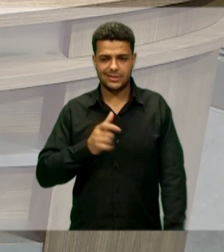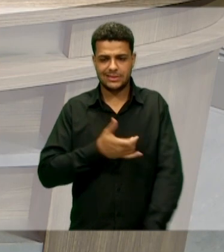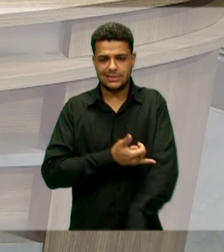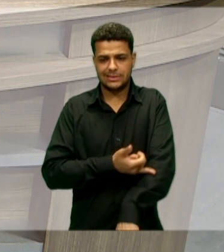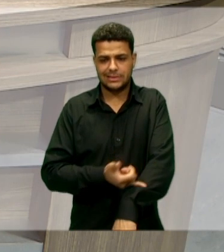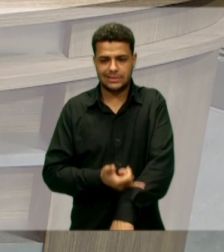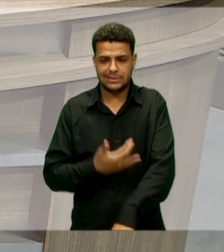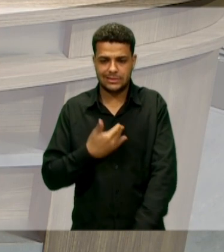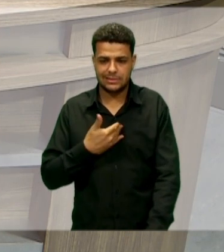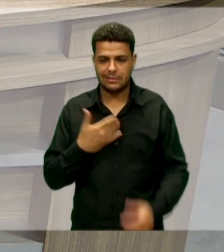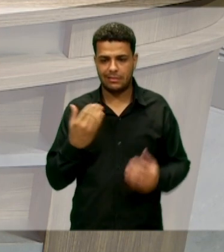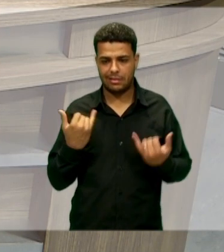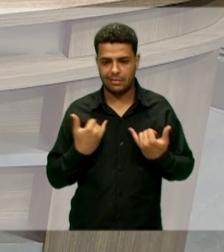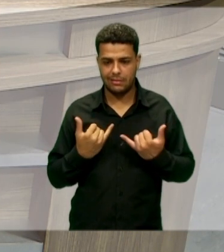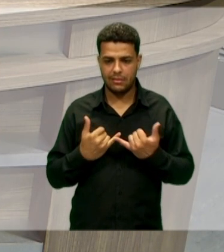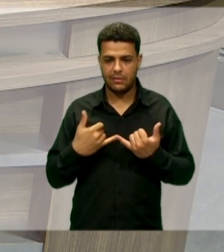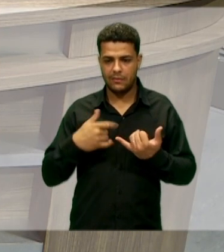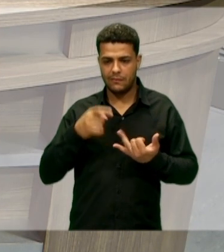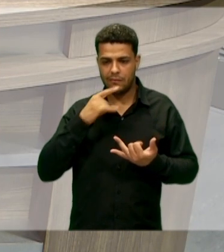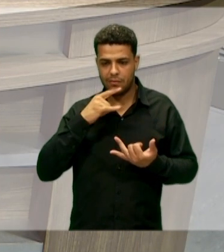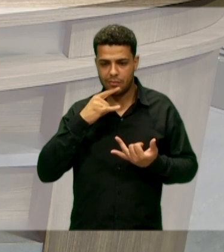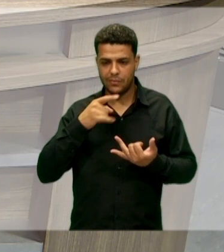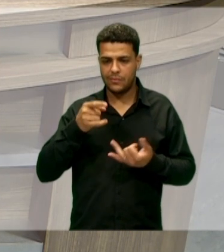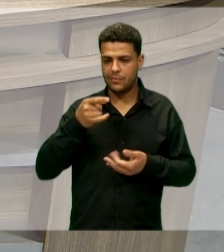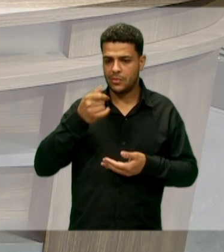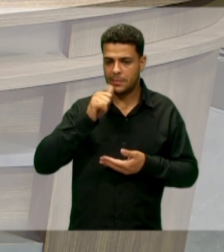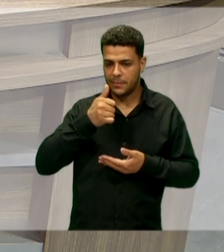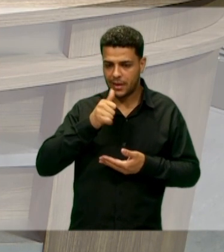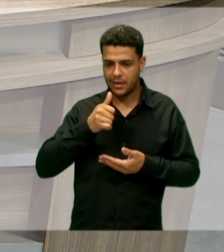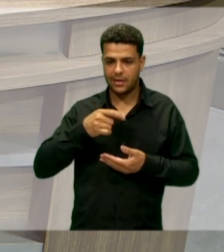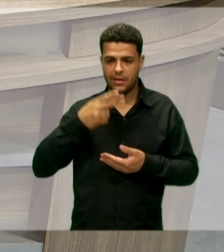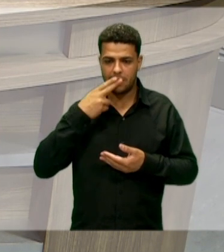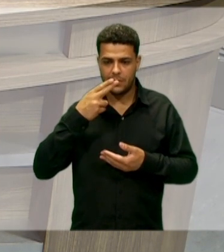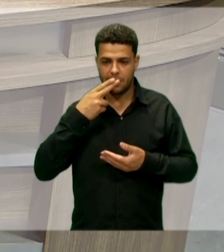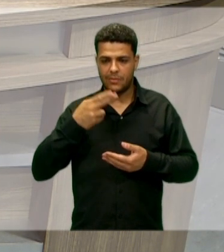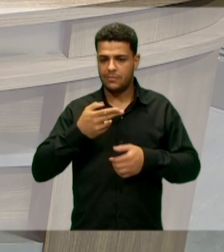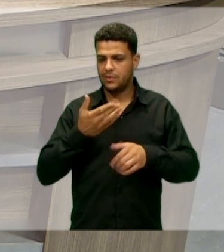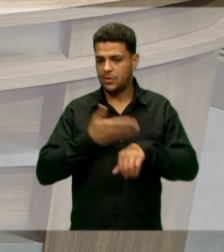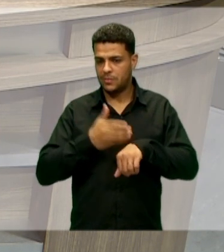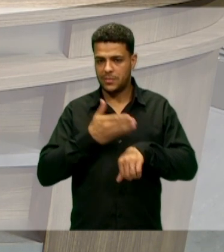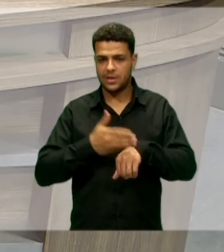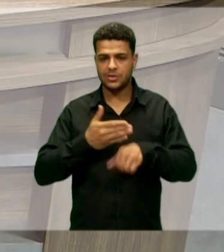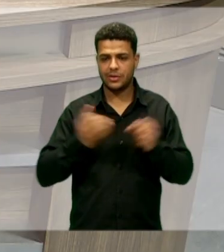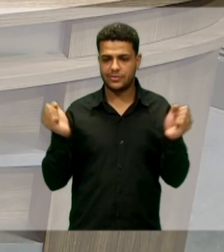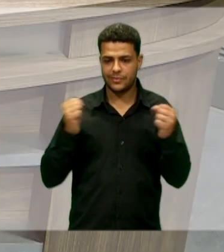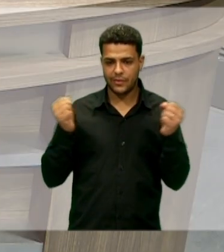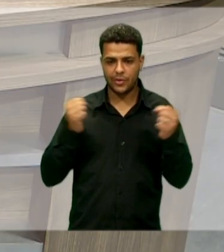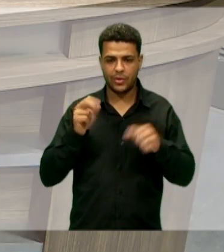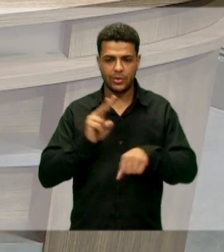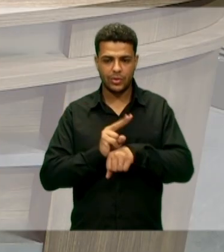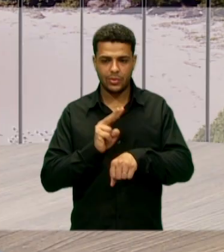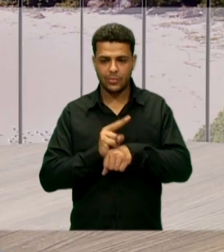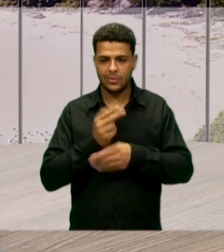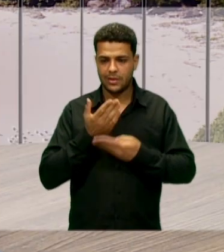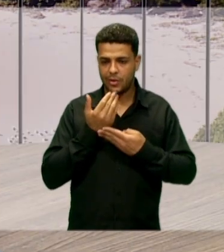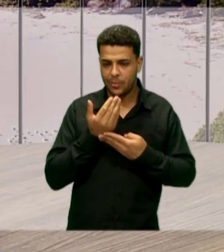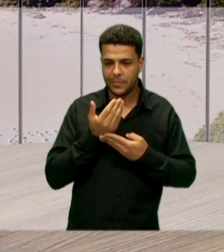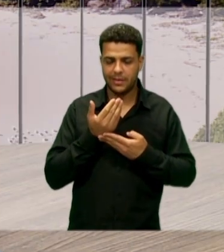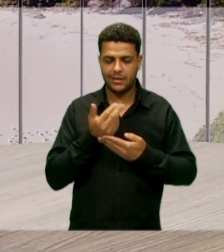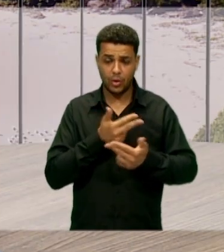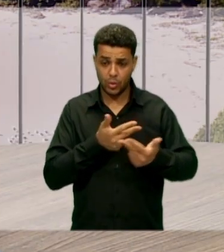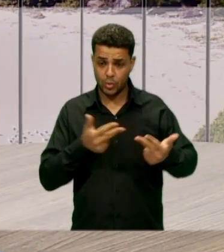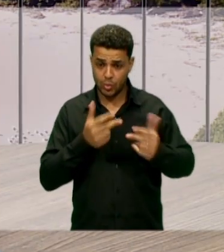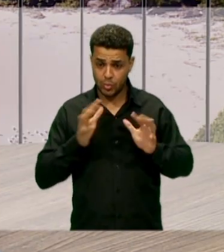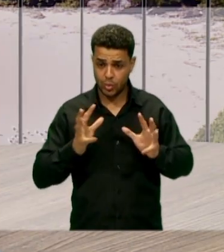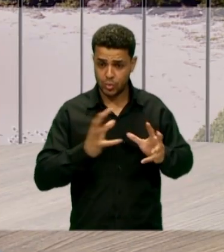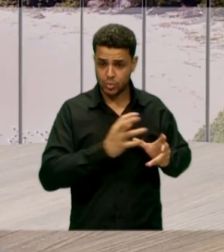a pessoa que fuma bastante, é a pessoa que bebe bastante, é a pessoa que não pratica atividades físicas, que não cuida da alimentação. Tudo